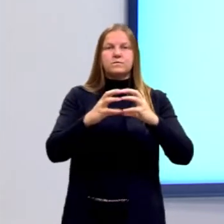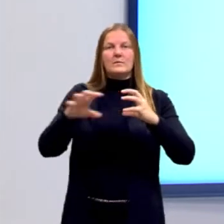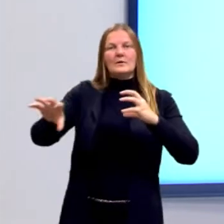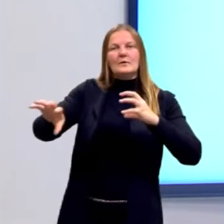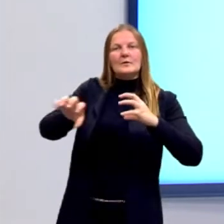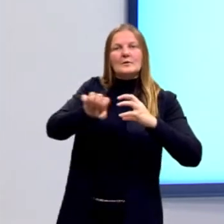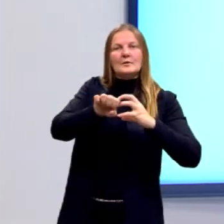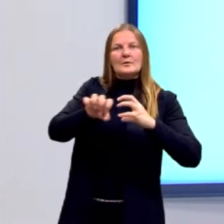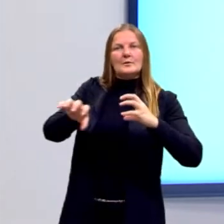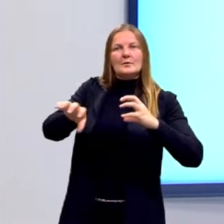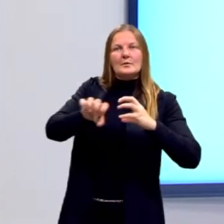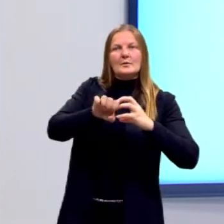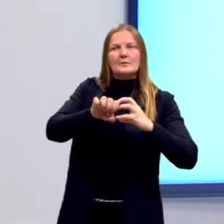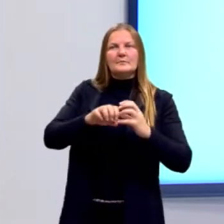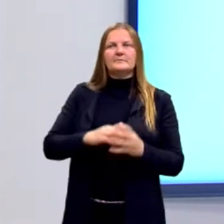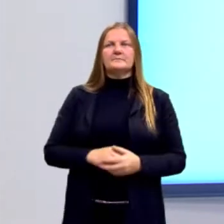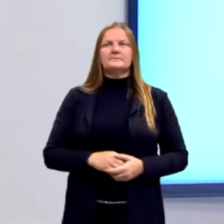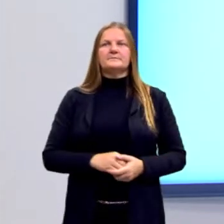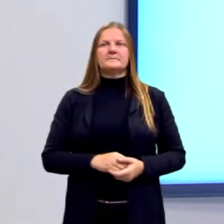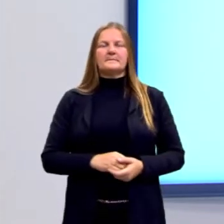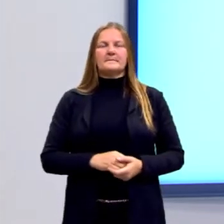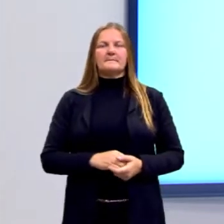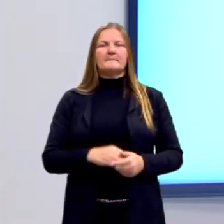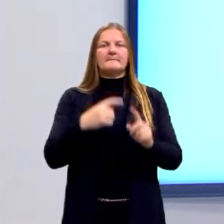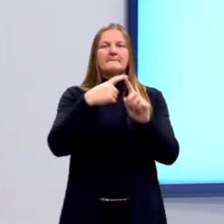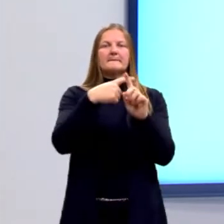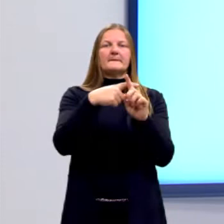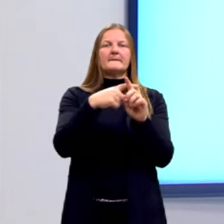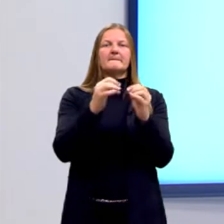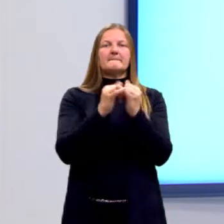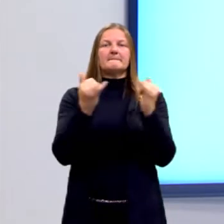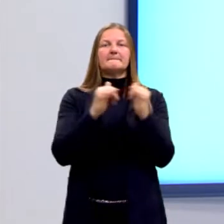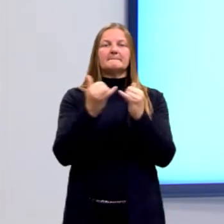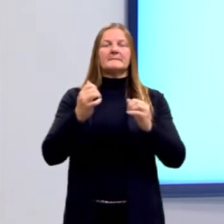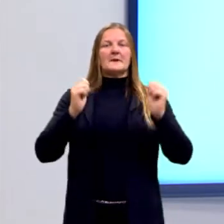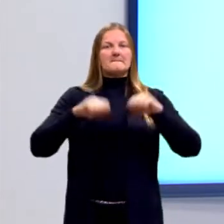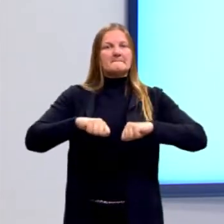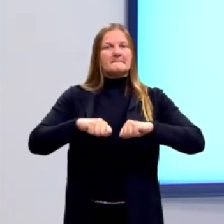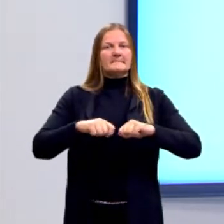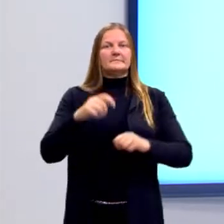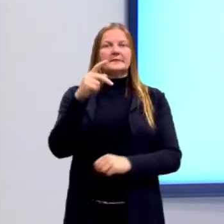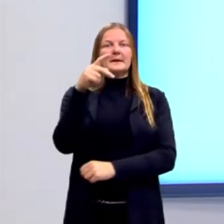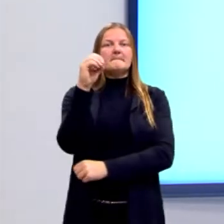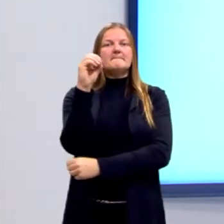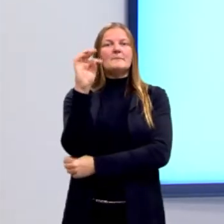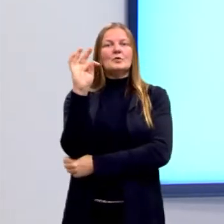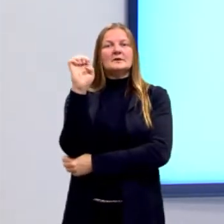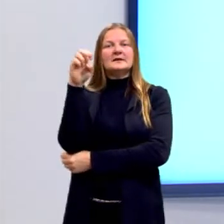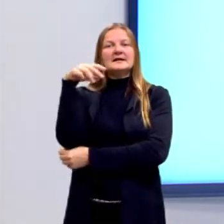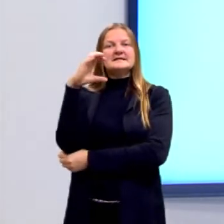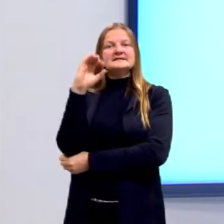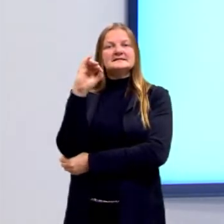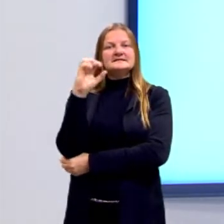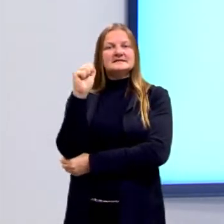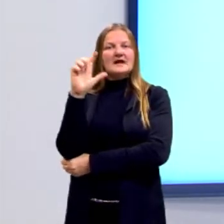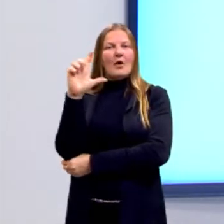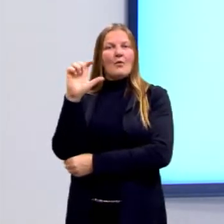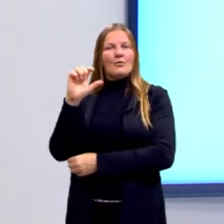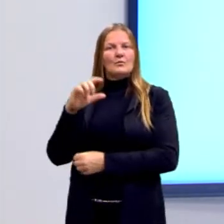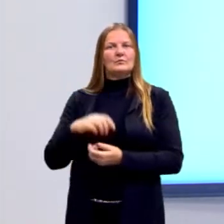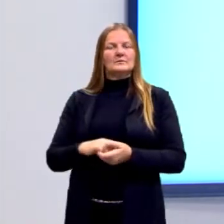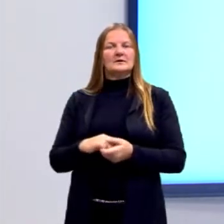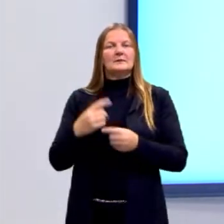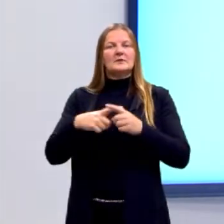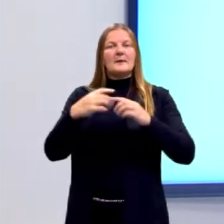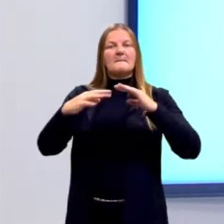essa carga positiva ela tem então uma energia potencial tal bom então de chegar